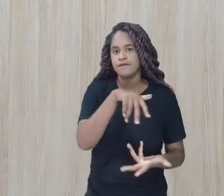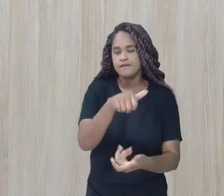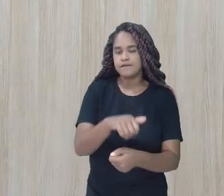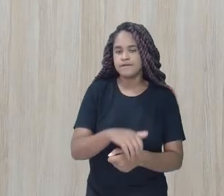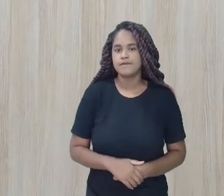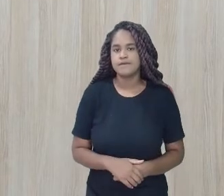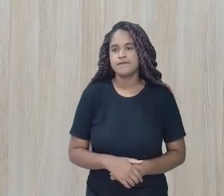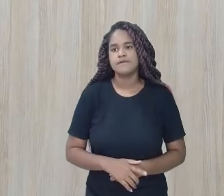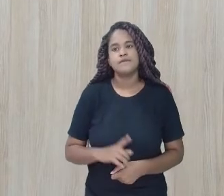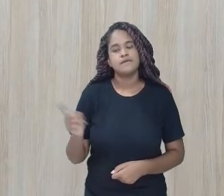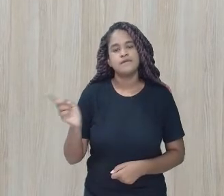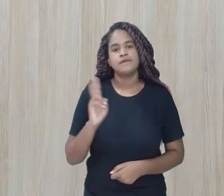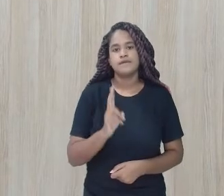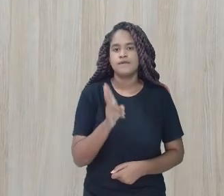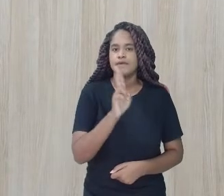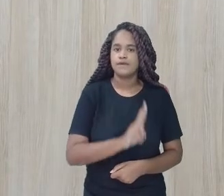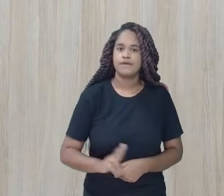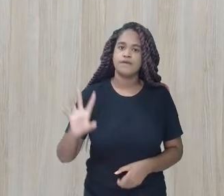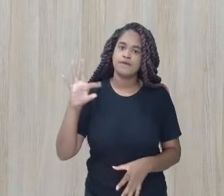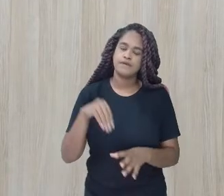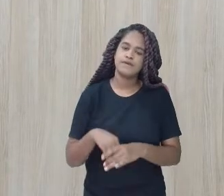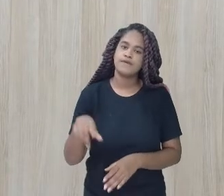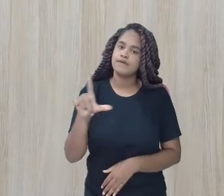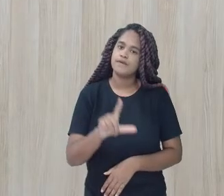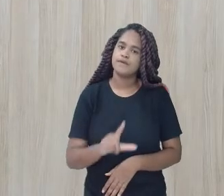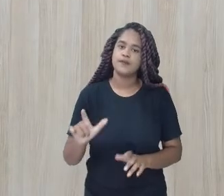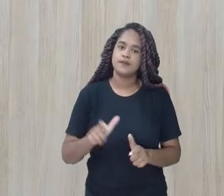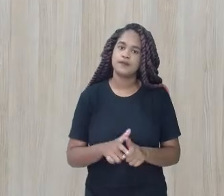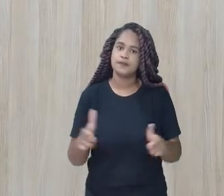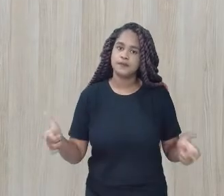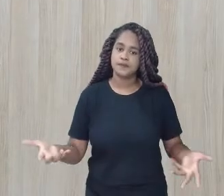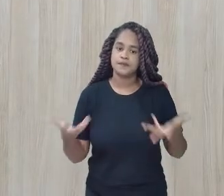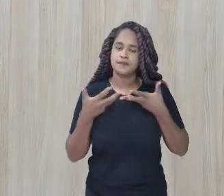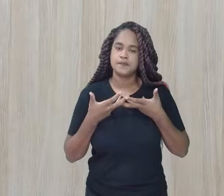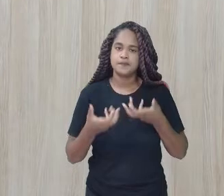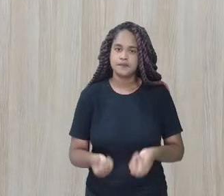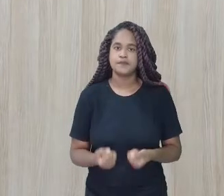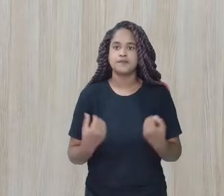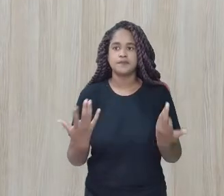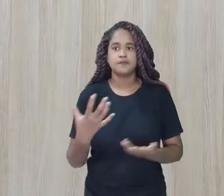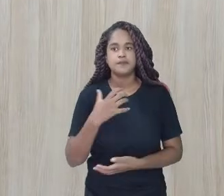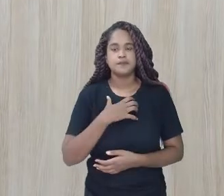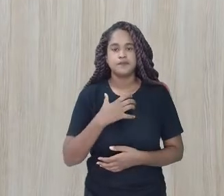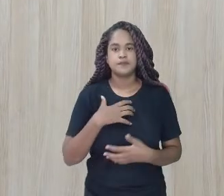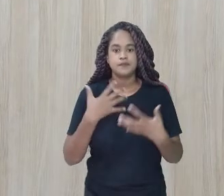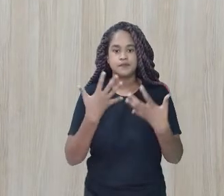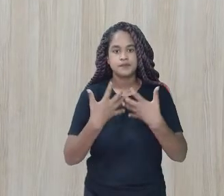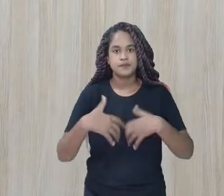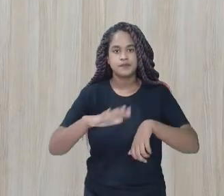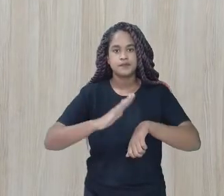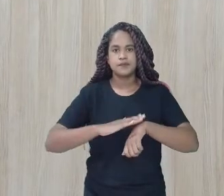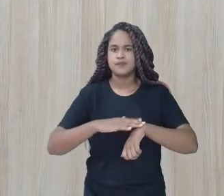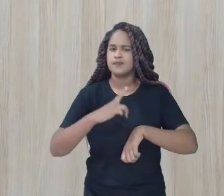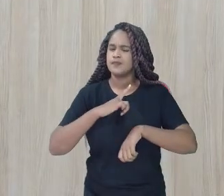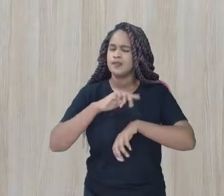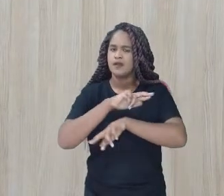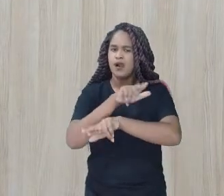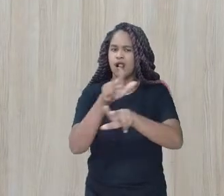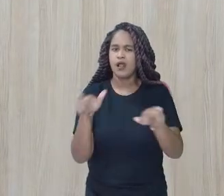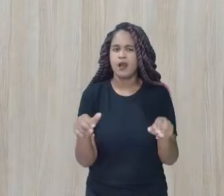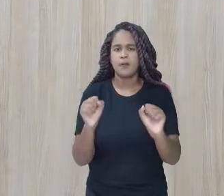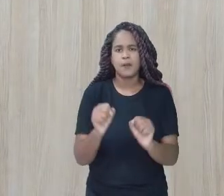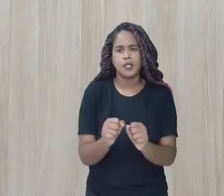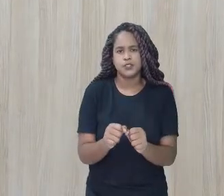muito comumente usado na literatura e muito bem aceito também. Os formatos de máquina do tempo são os mais diversos. Podem ser grandes, podem